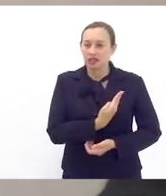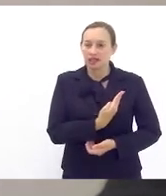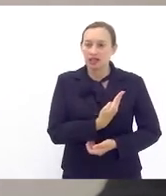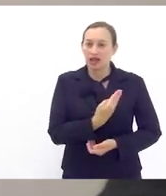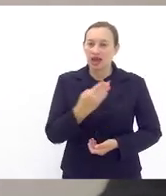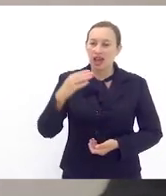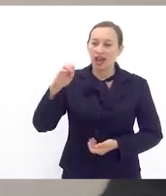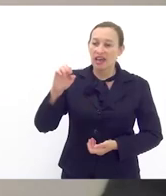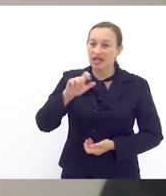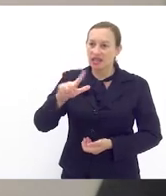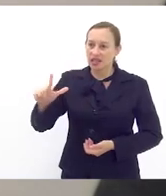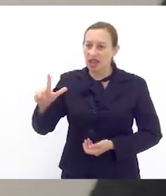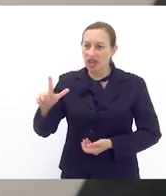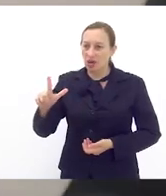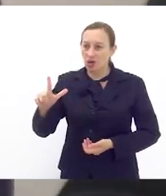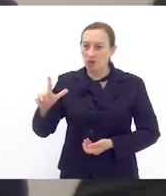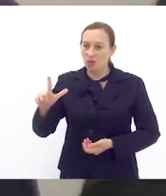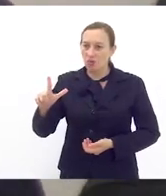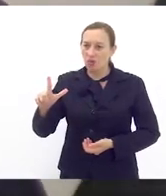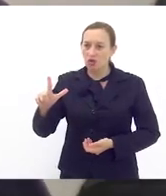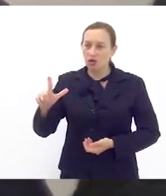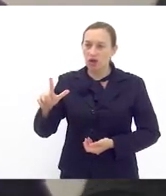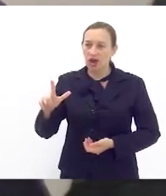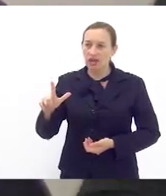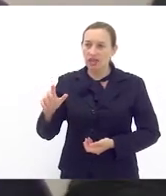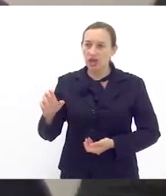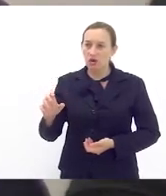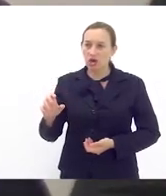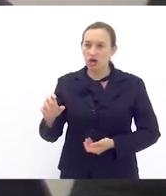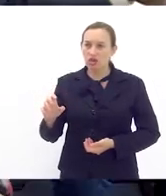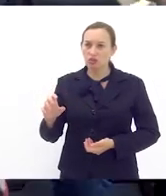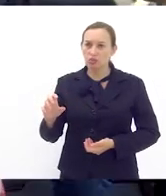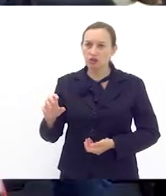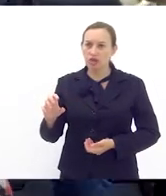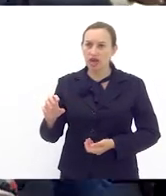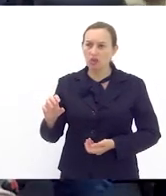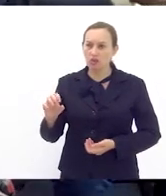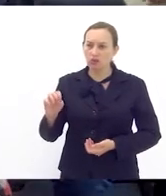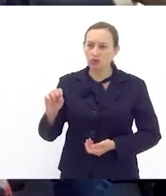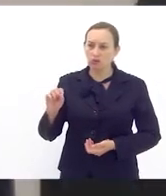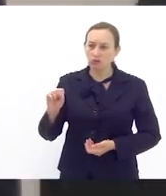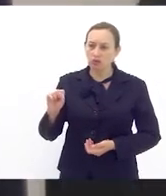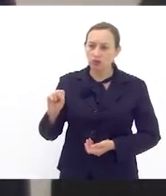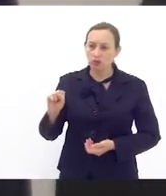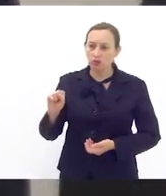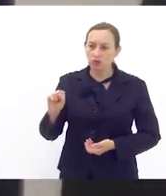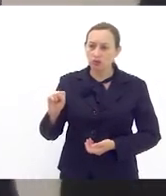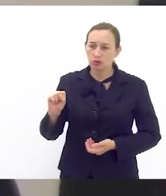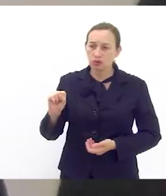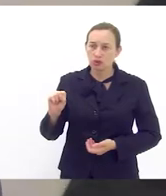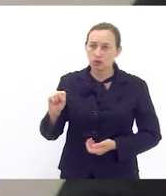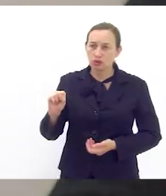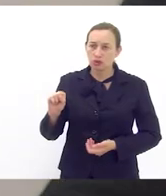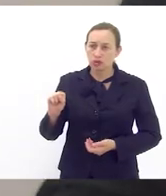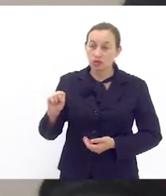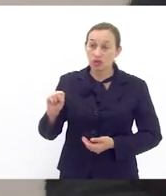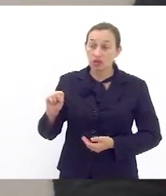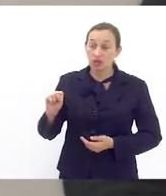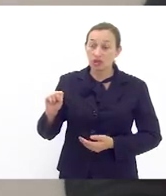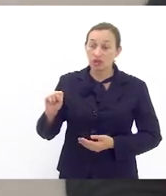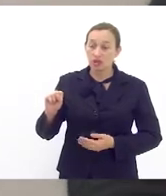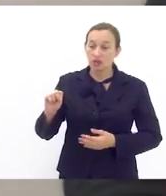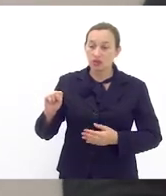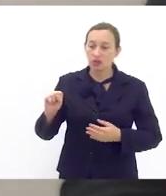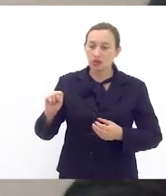concessionárias é isso que nós temos hoje no país então não há possibilidade